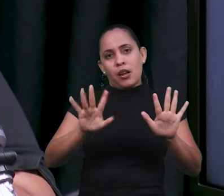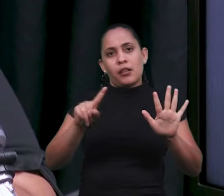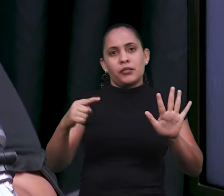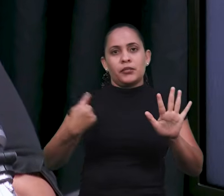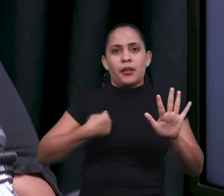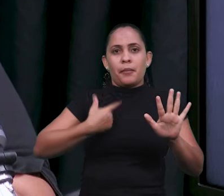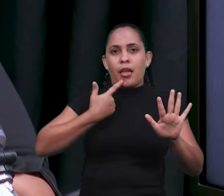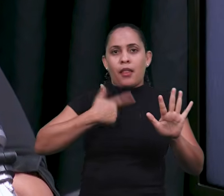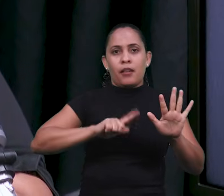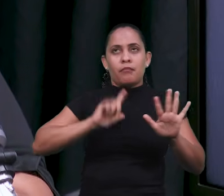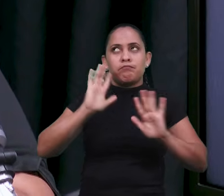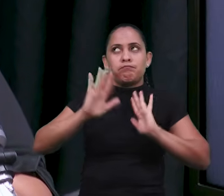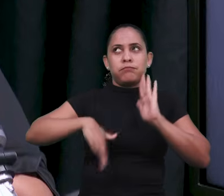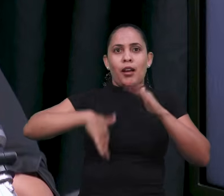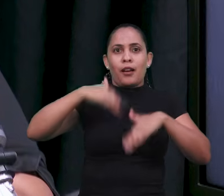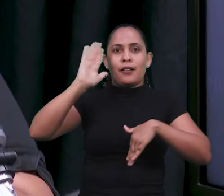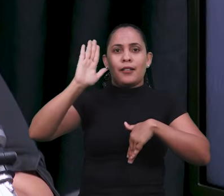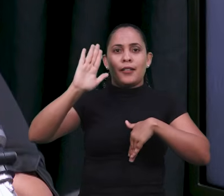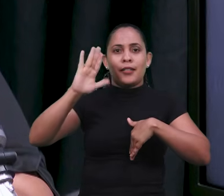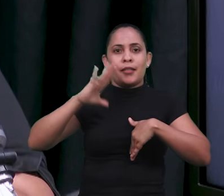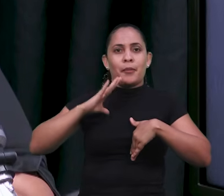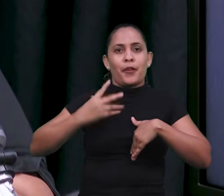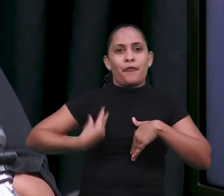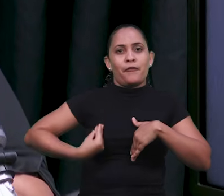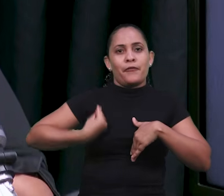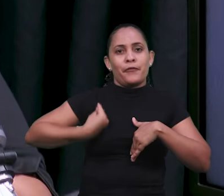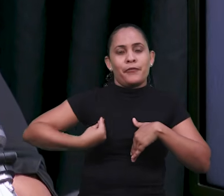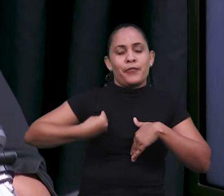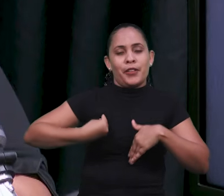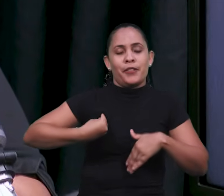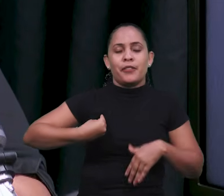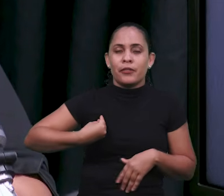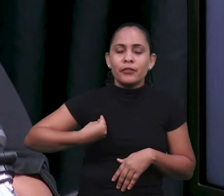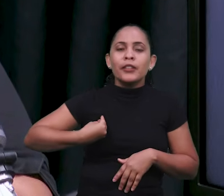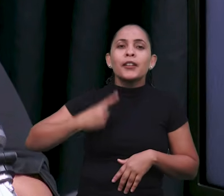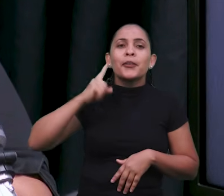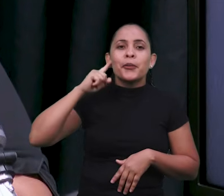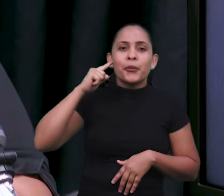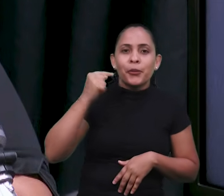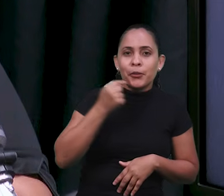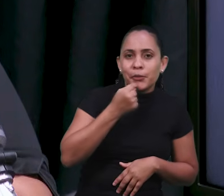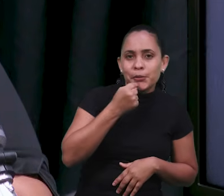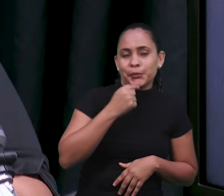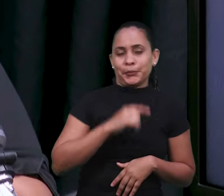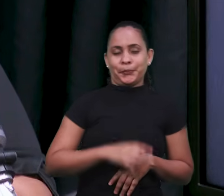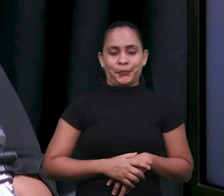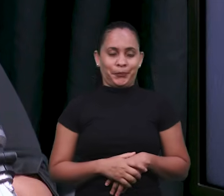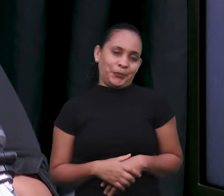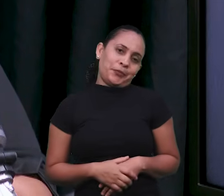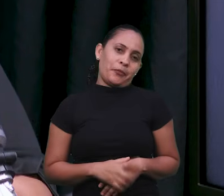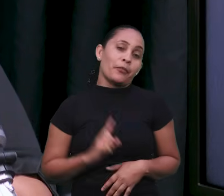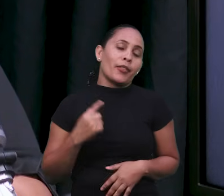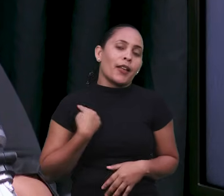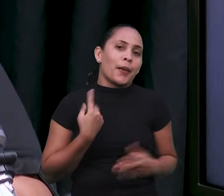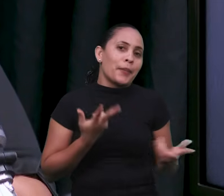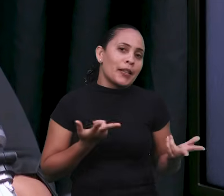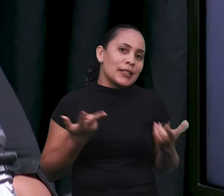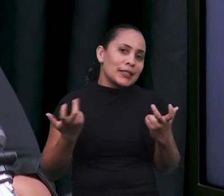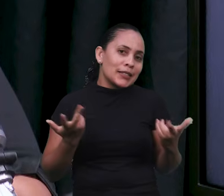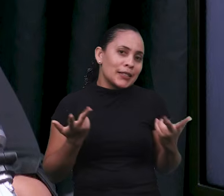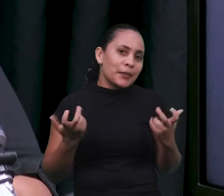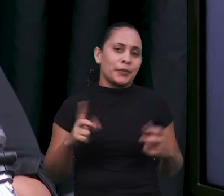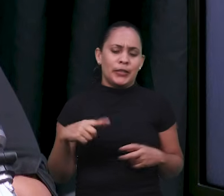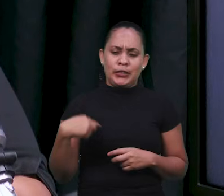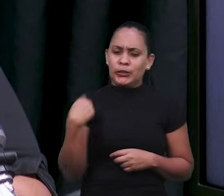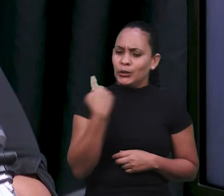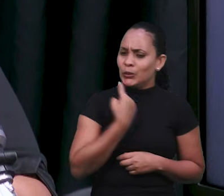desenvolveu muito depois que eu vivi com o surdo. Porque, irmãos, quando vocês veem o surdo, igual a gente